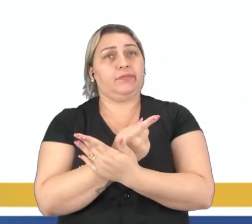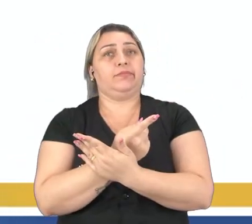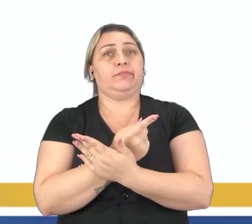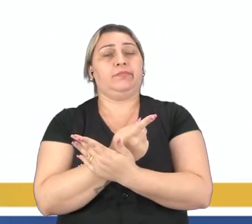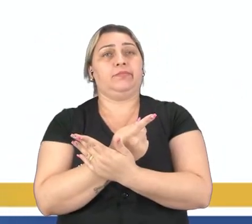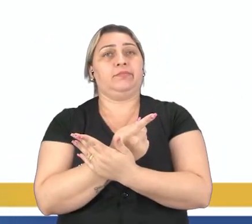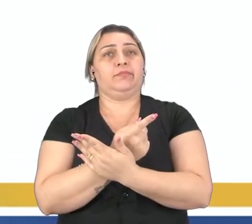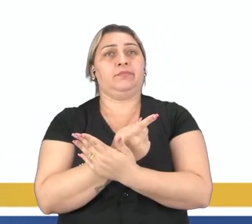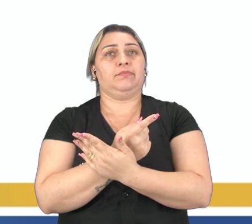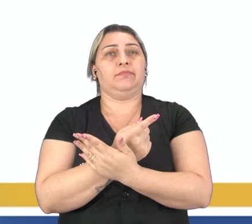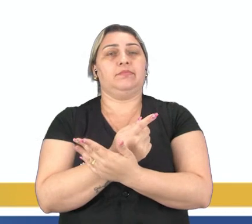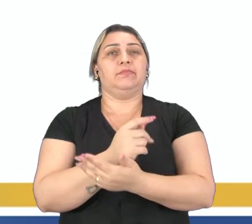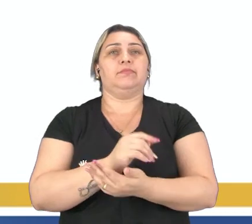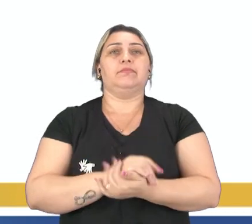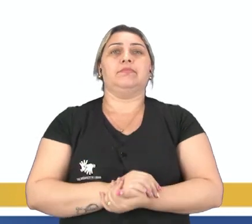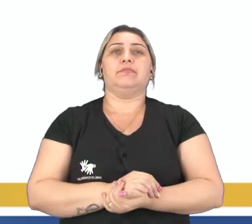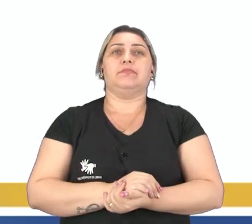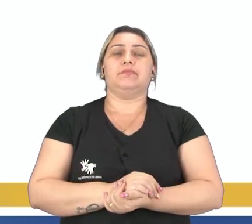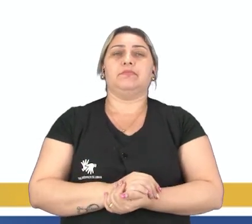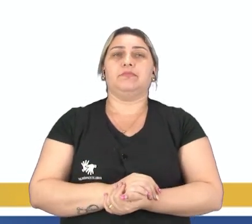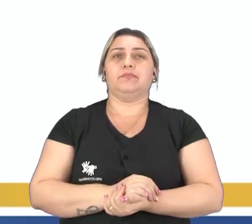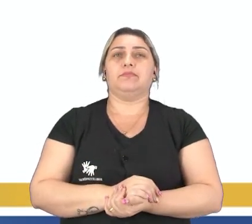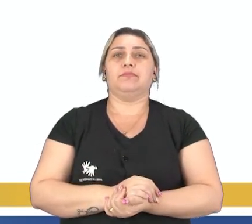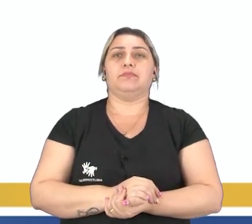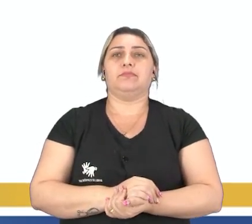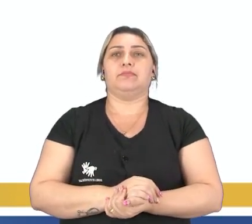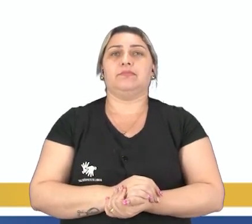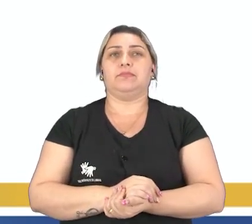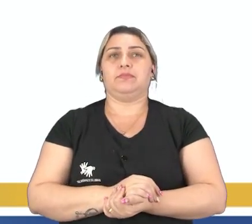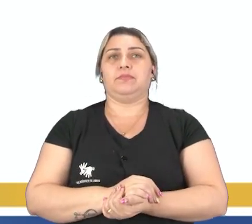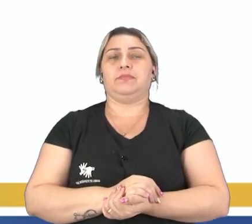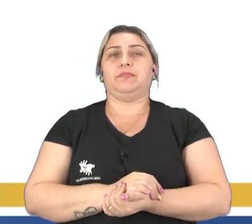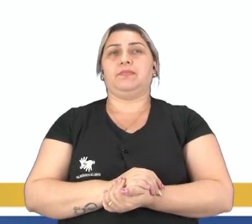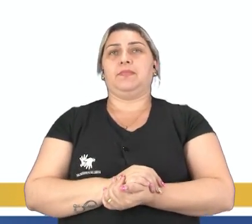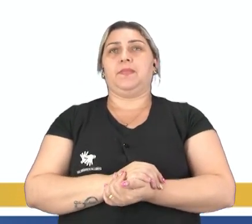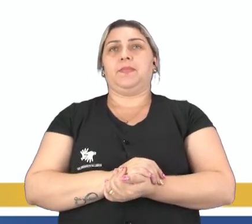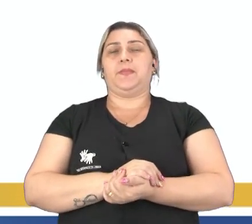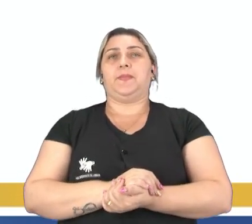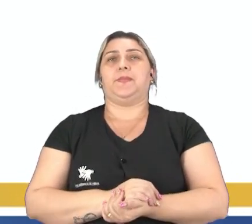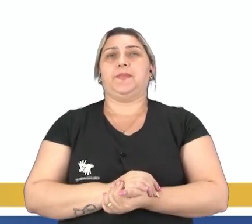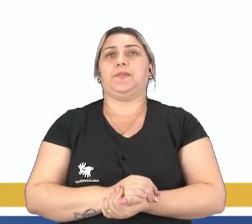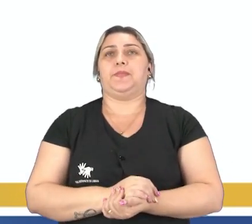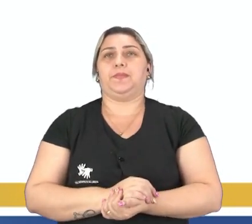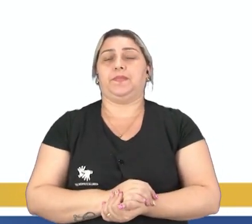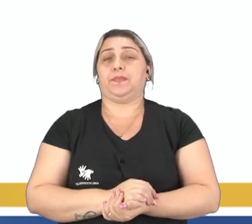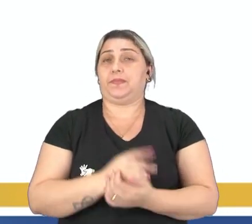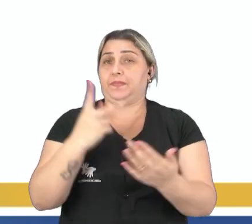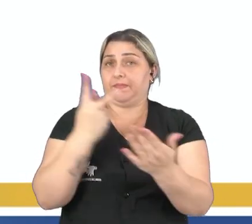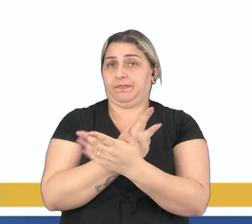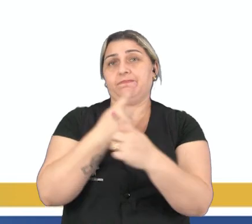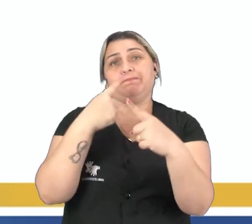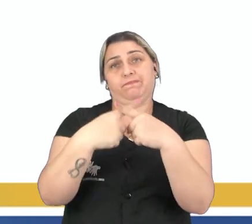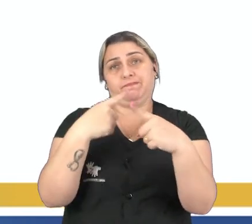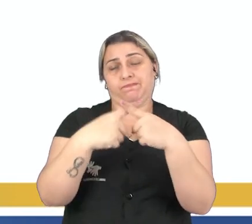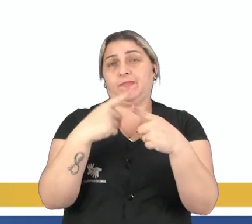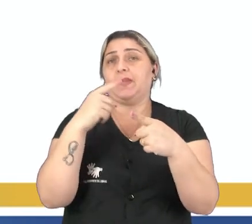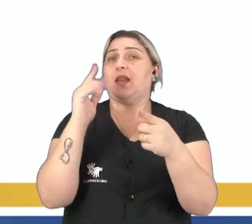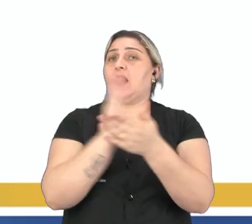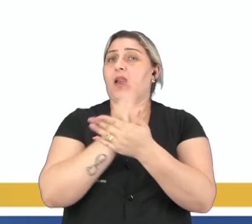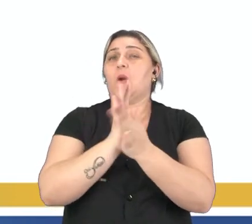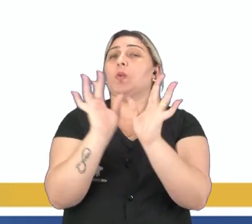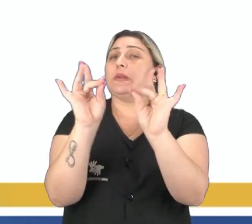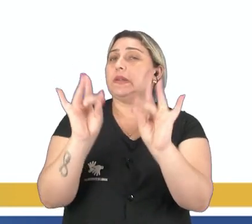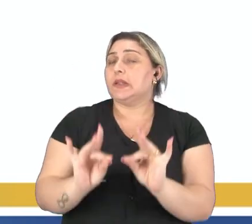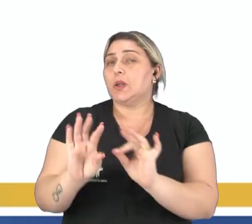diferente do dividendo, então provavelmente ou a sua prova real você errou na multiplicação, errou alguma